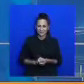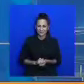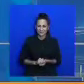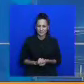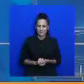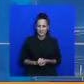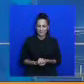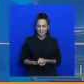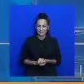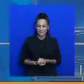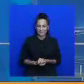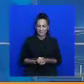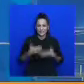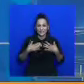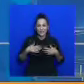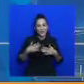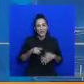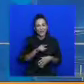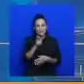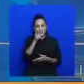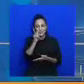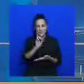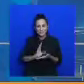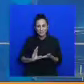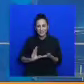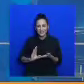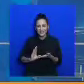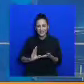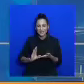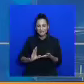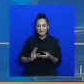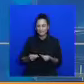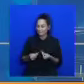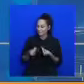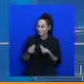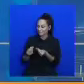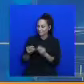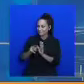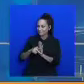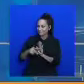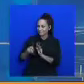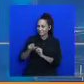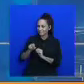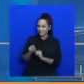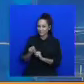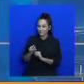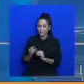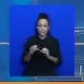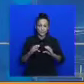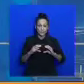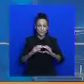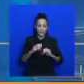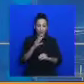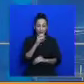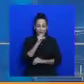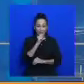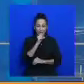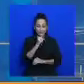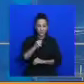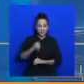88. Calma, você ainda tem chances. Este prêmio pode sair para você. Bola laranja,